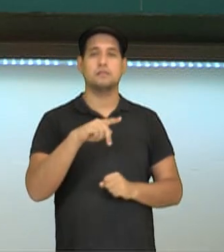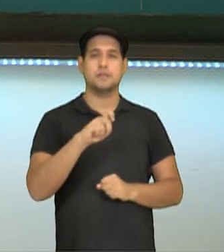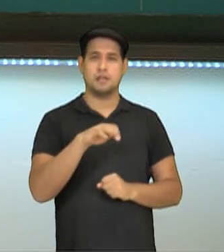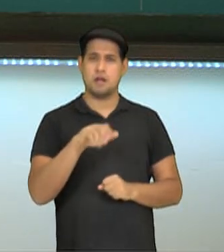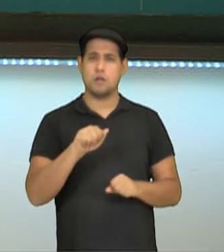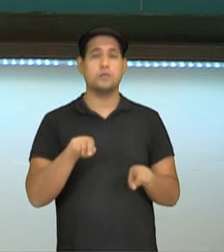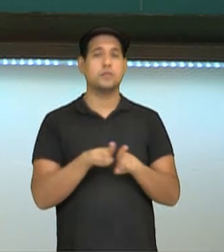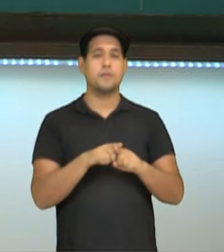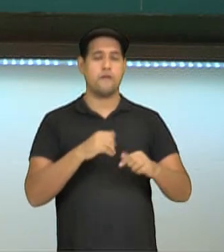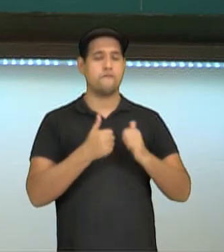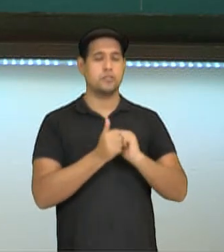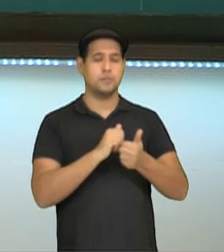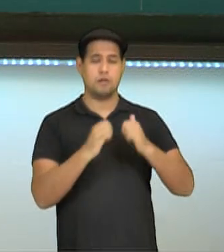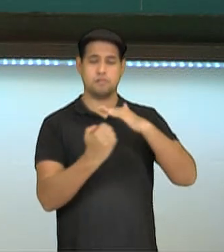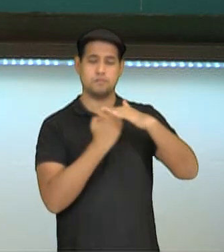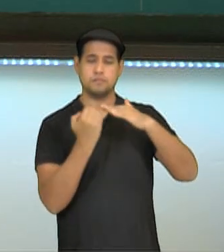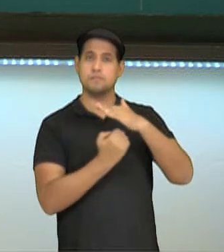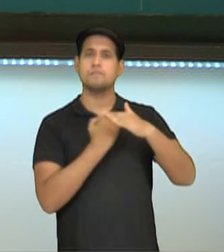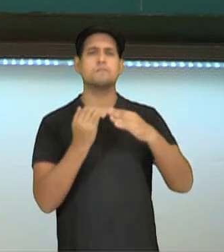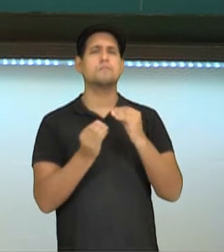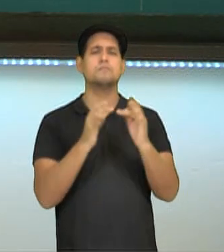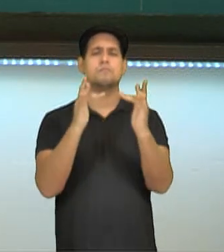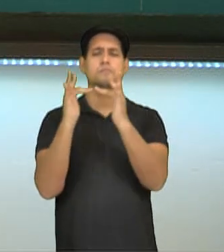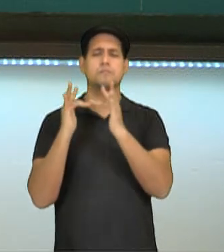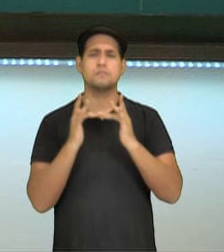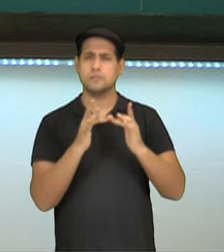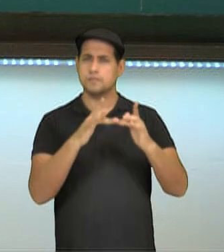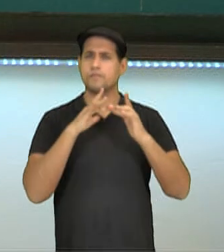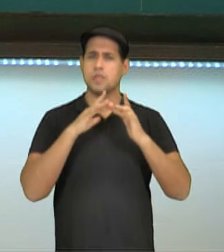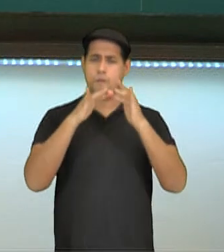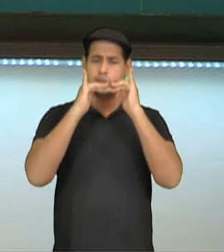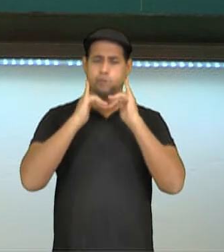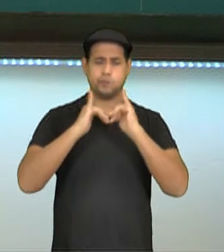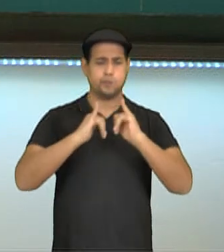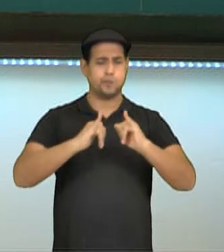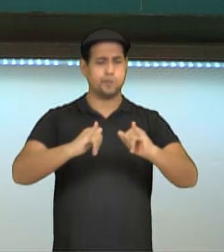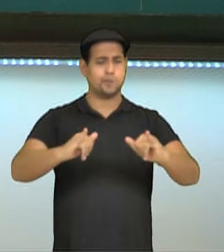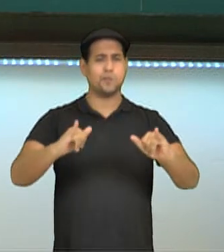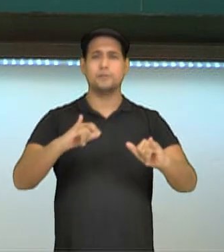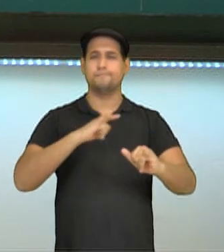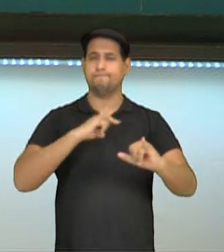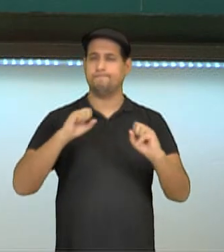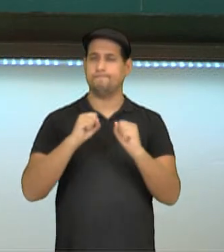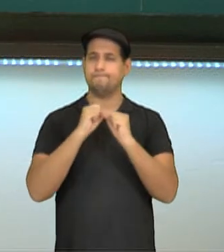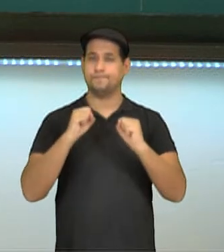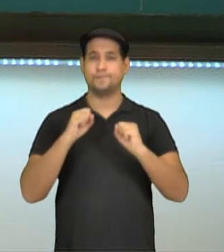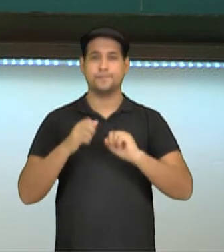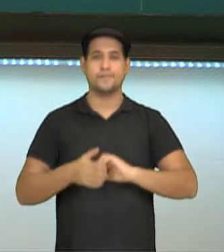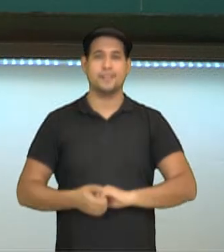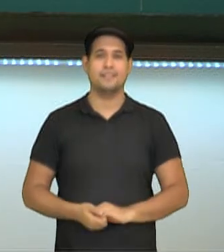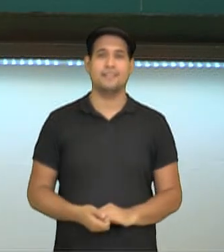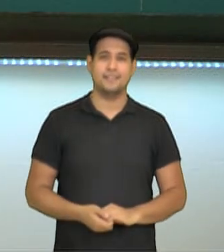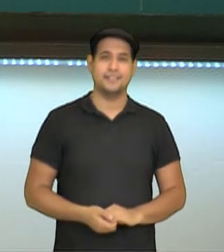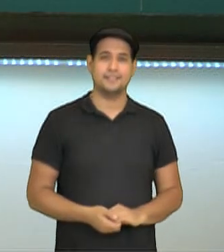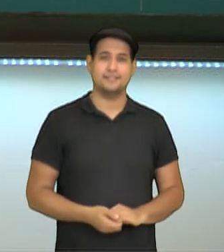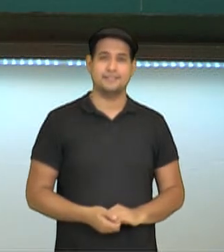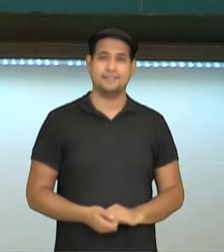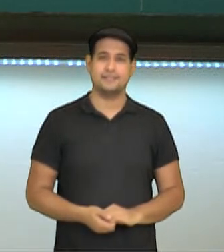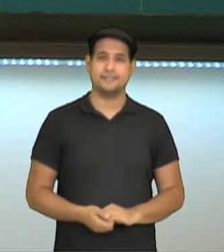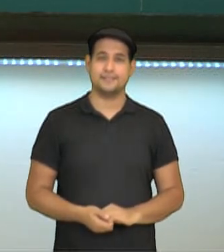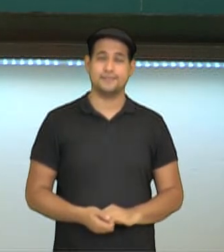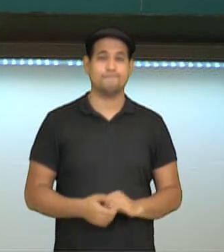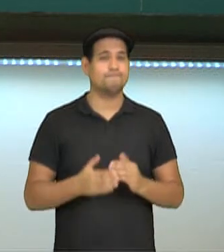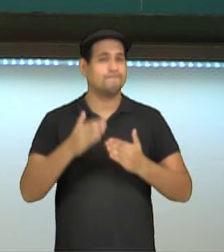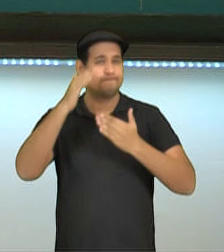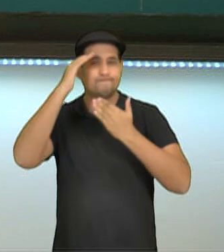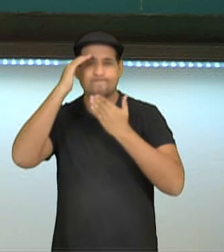futebol empresa, aí a influência que ela sofre, né, que a mídia sofre no esporte, tá? Gostaria